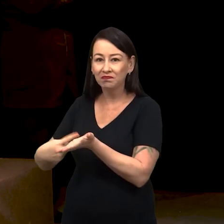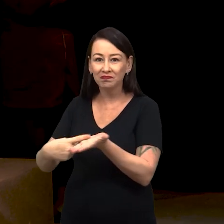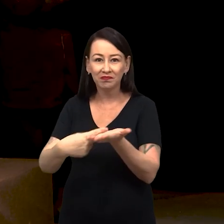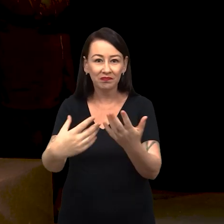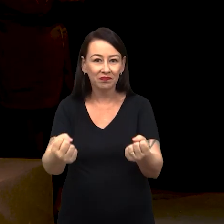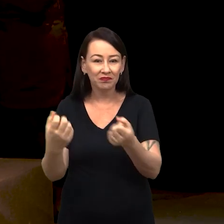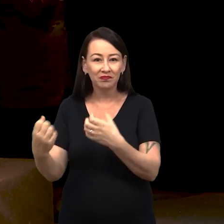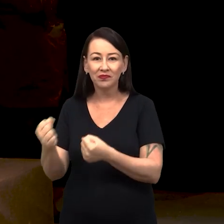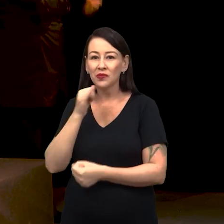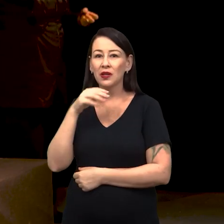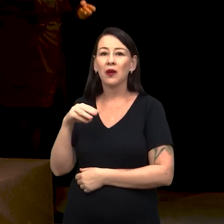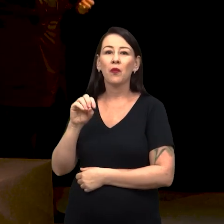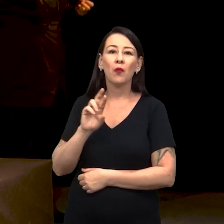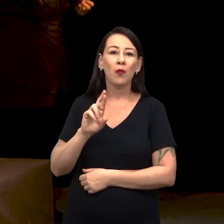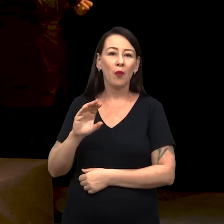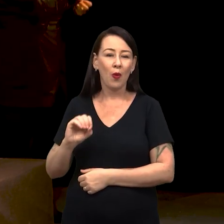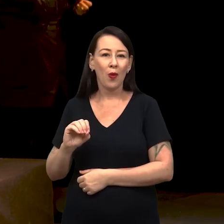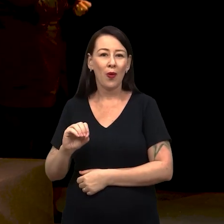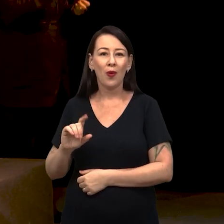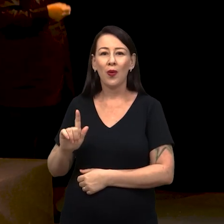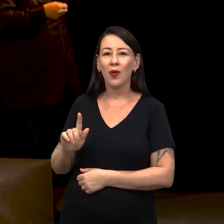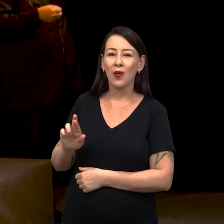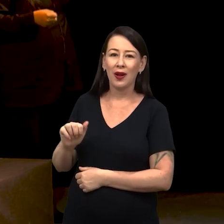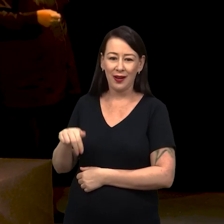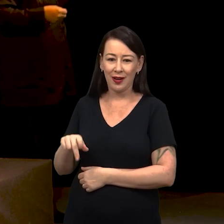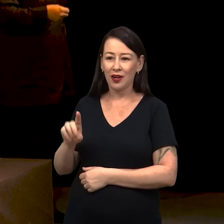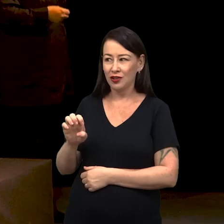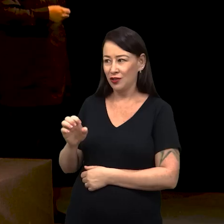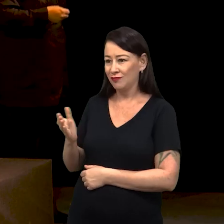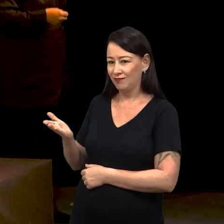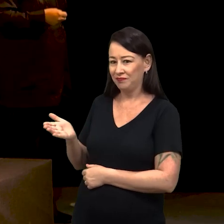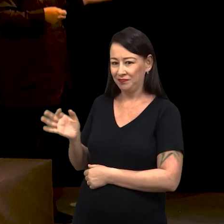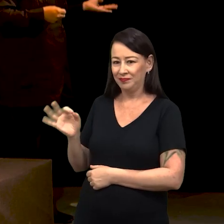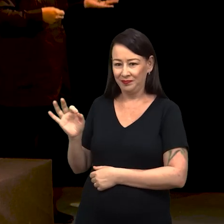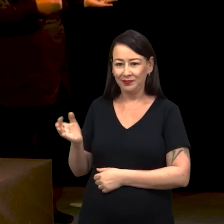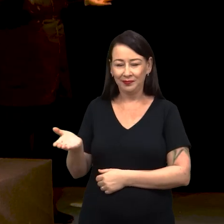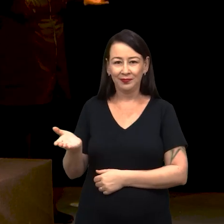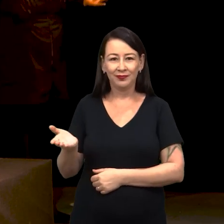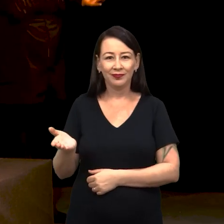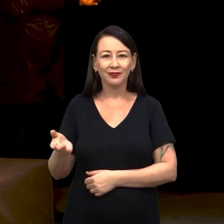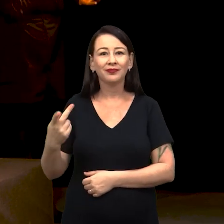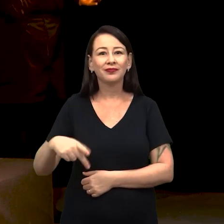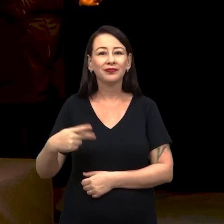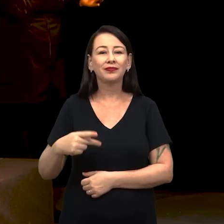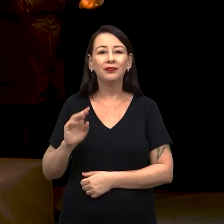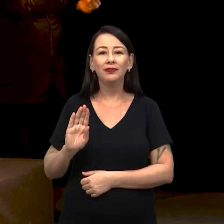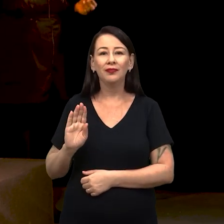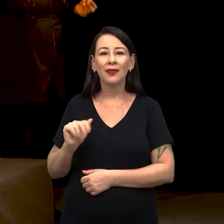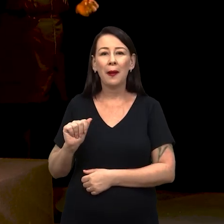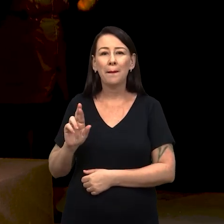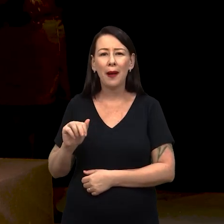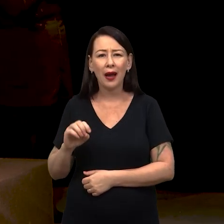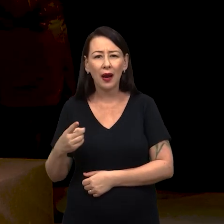Quem sabe a gente falando de Morro Grande, que era um nome, né? Não é isso, Tereza? O nome daqui de